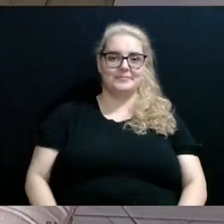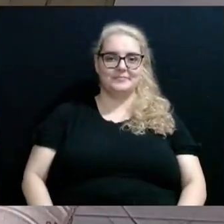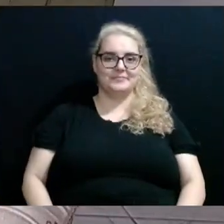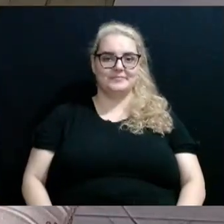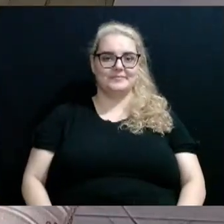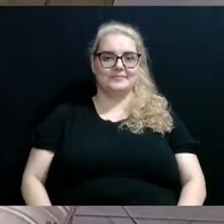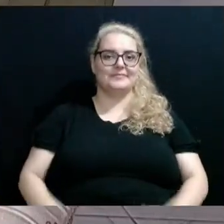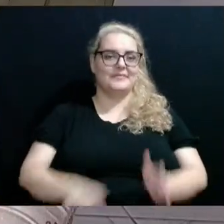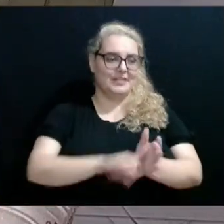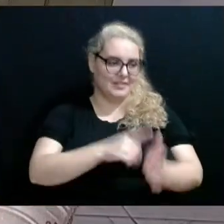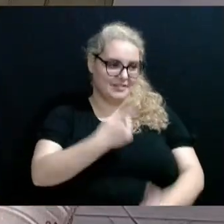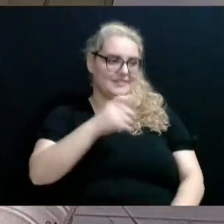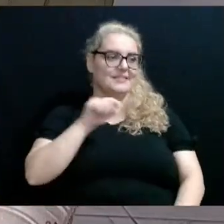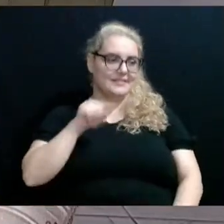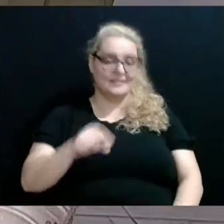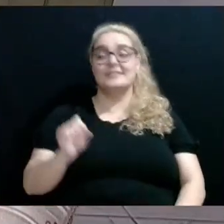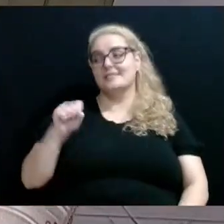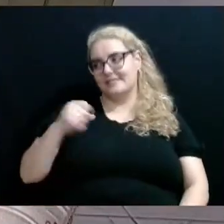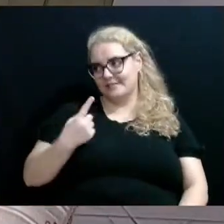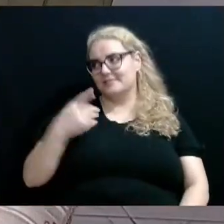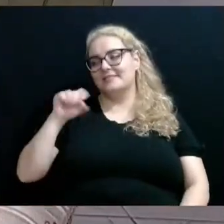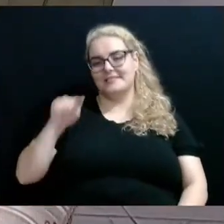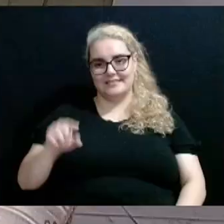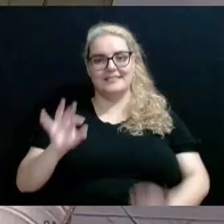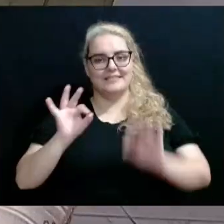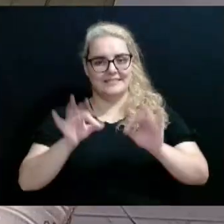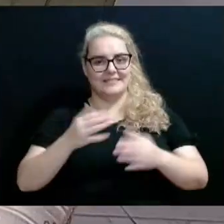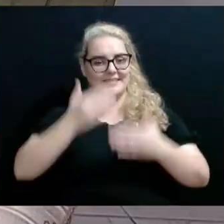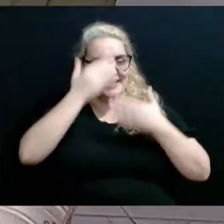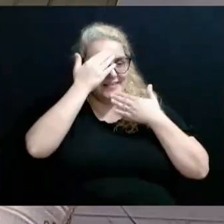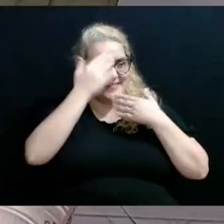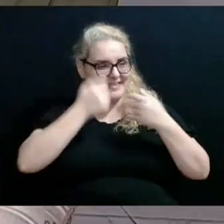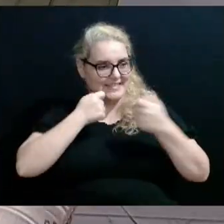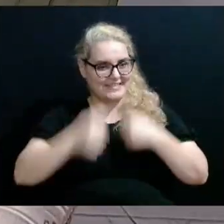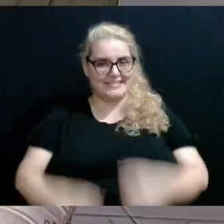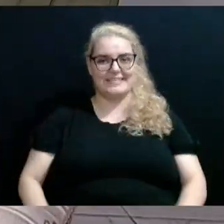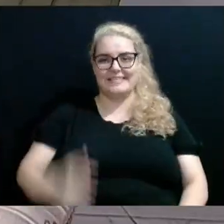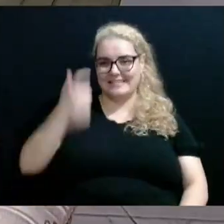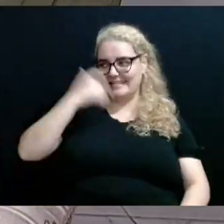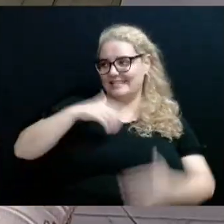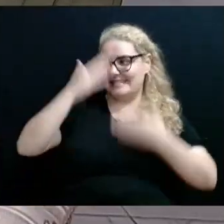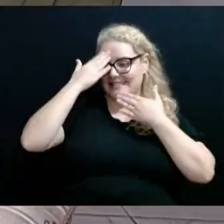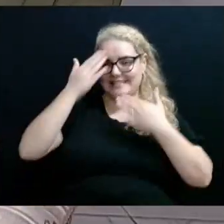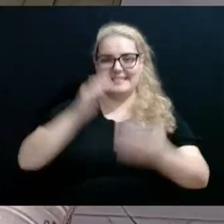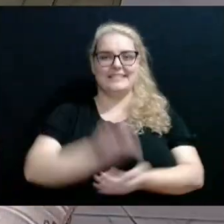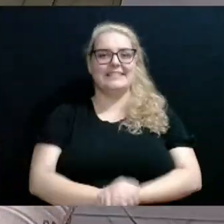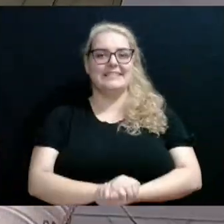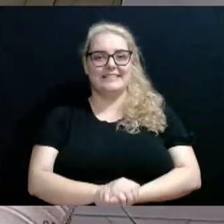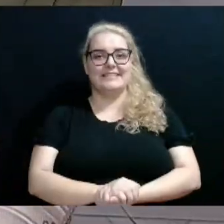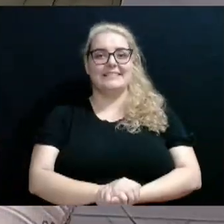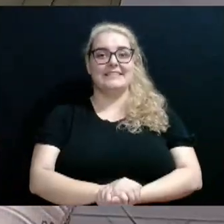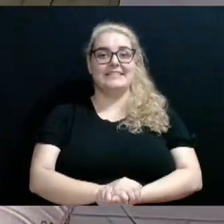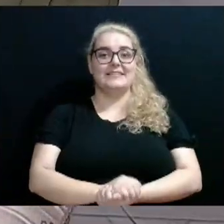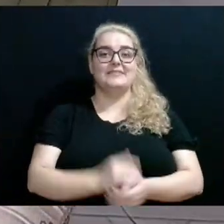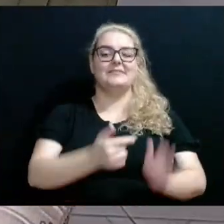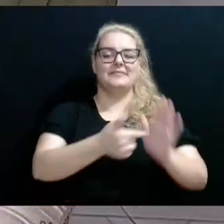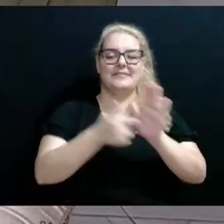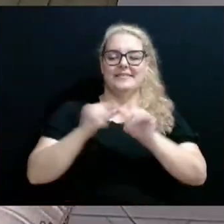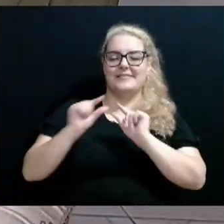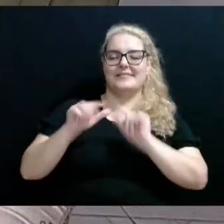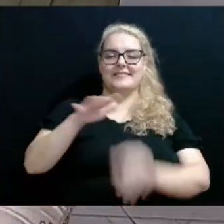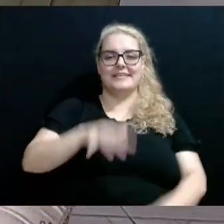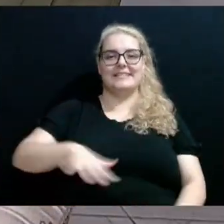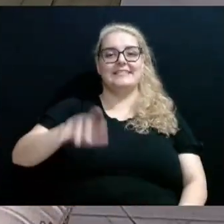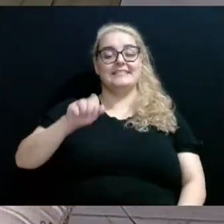10. Sim, para chegar nesses 10. Tá certo, então. certeza. Muito obrigada, viu? A gente que vai agradeço. mostrar aí mais um pouquinho desse mundo de